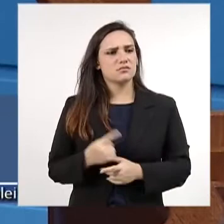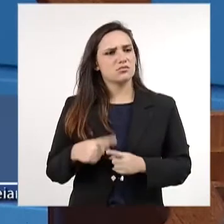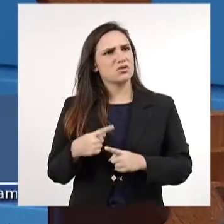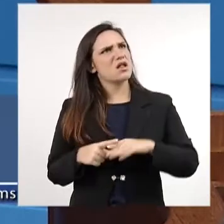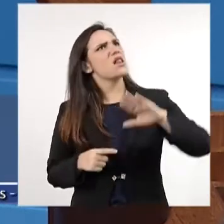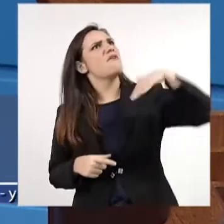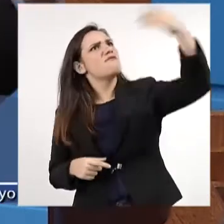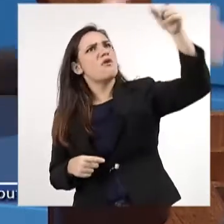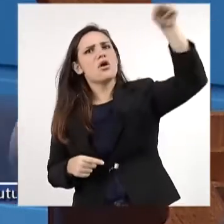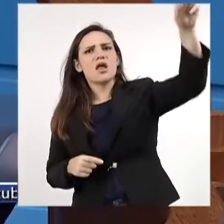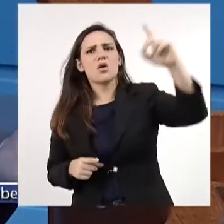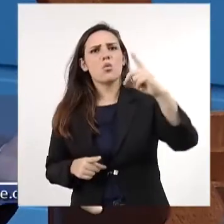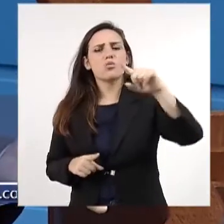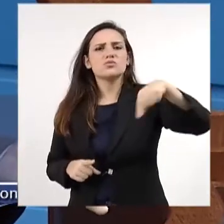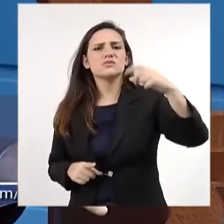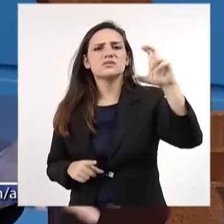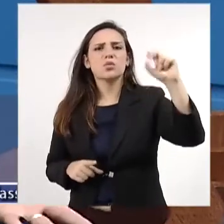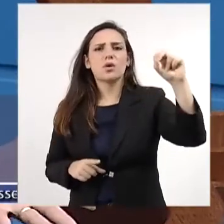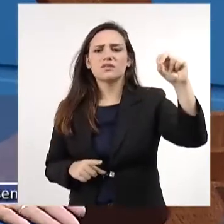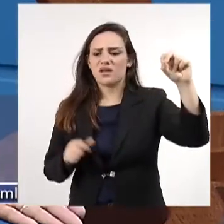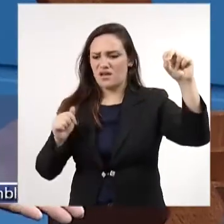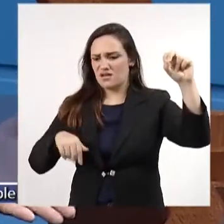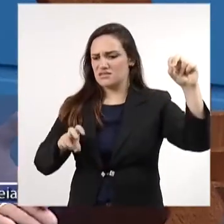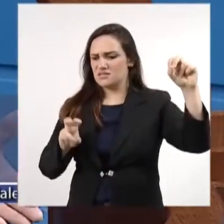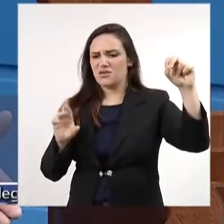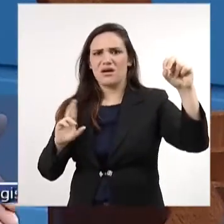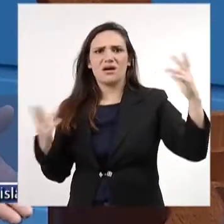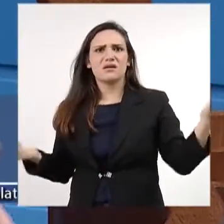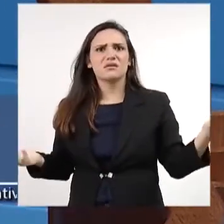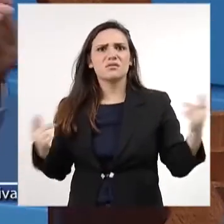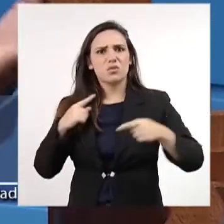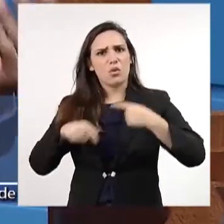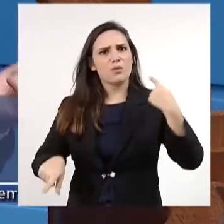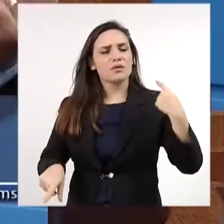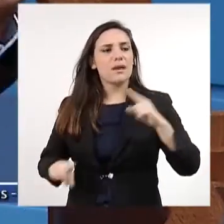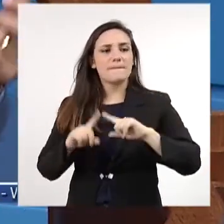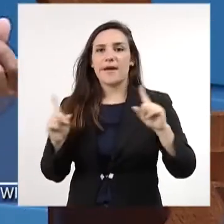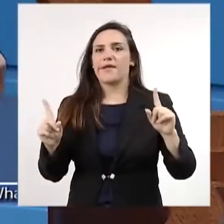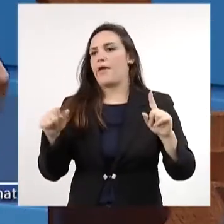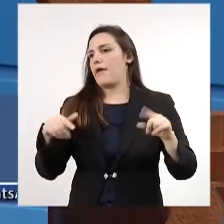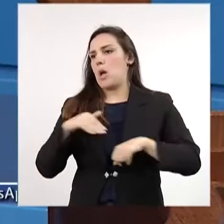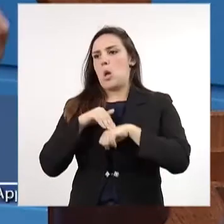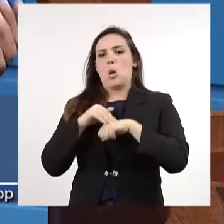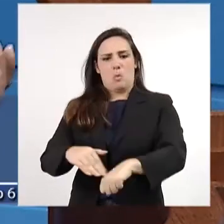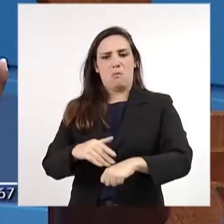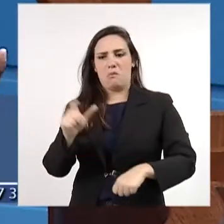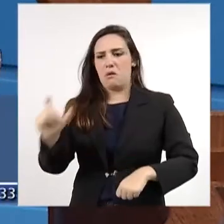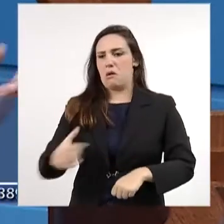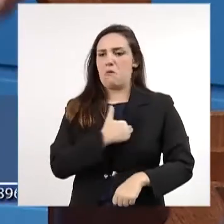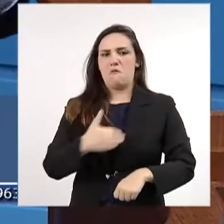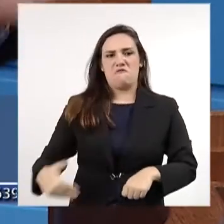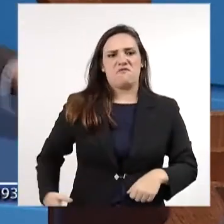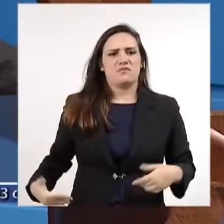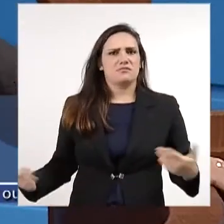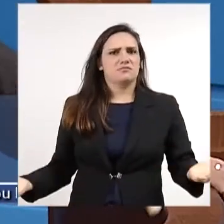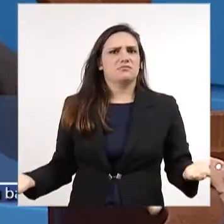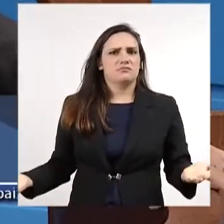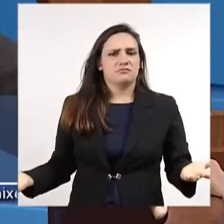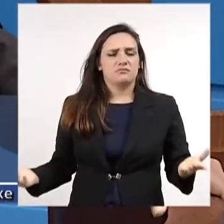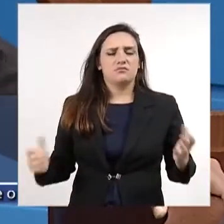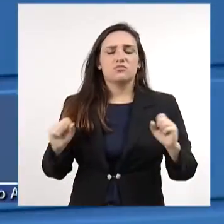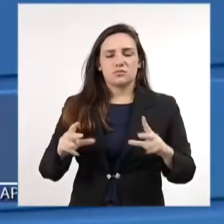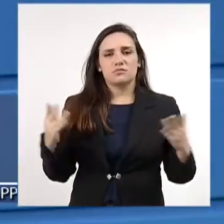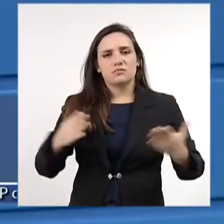R$ 2 o litro, e aqui paga 5. Agora, não pode jogar no colo também dos governadores, da forma como ele fez. Pois não, deputado Pedro